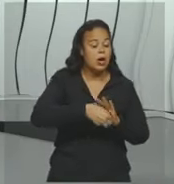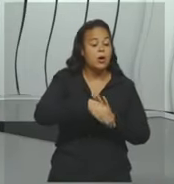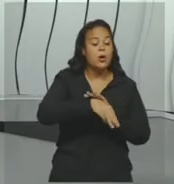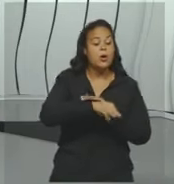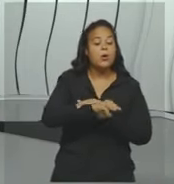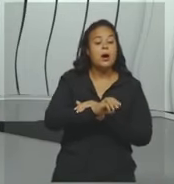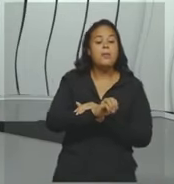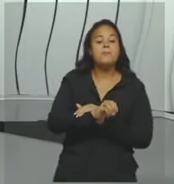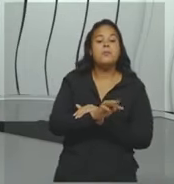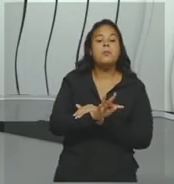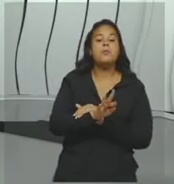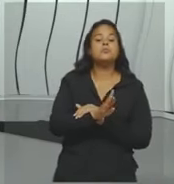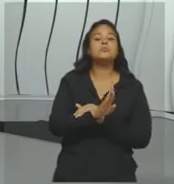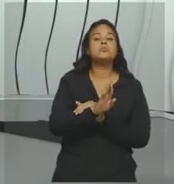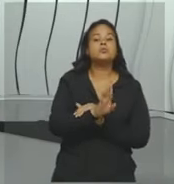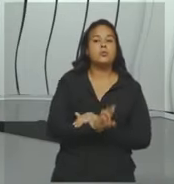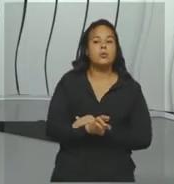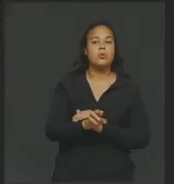menor aqui, ó,